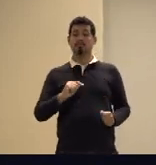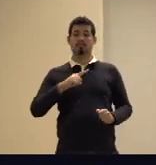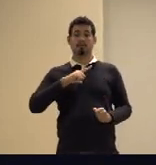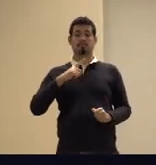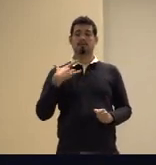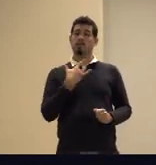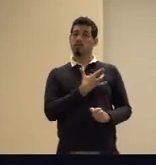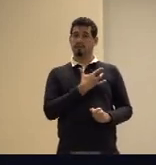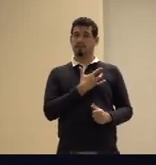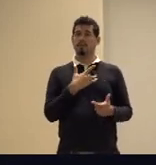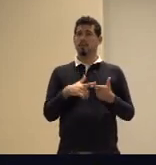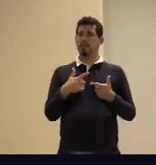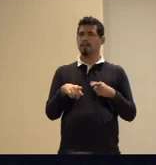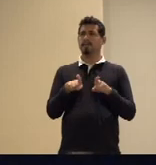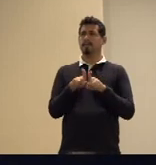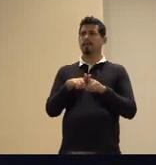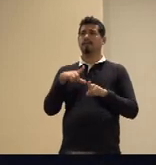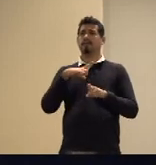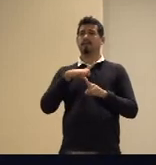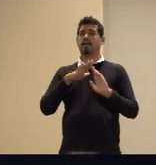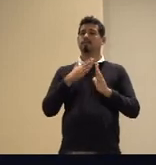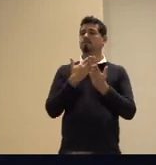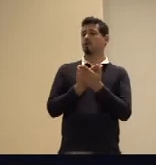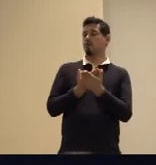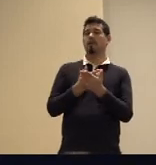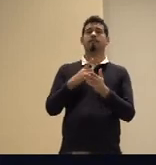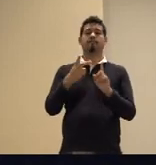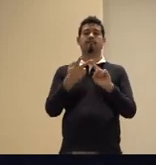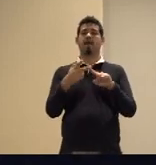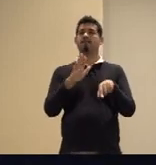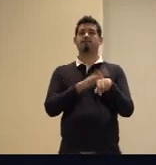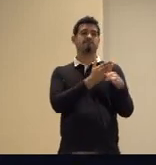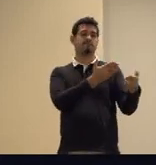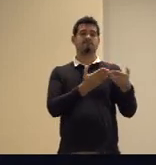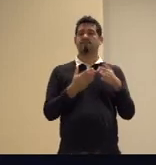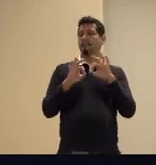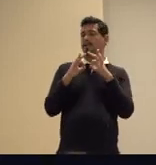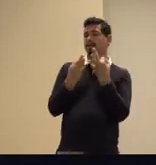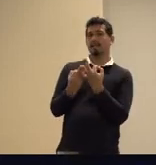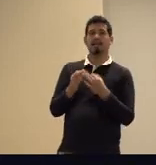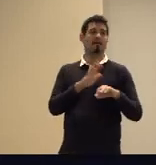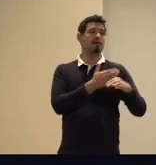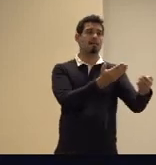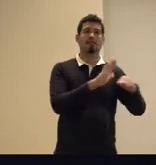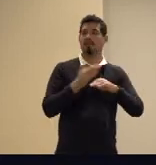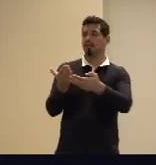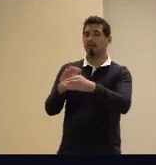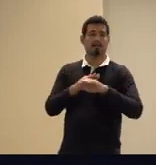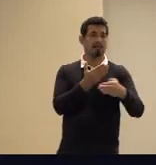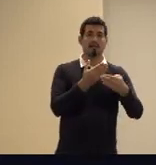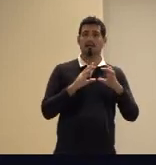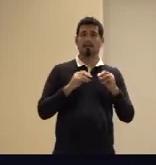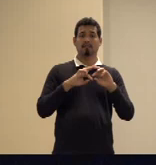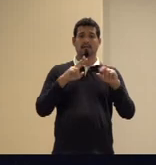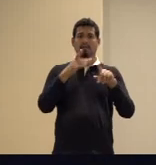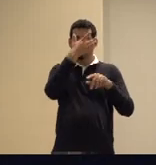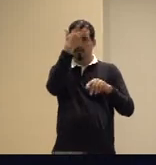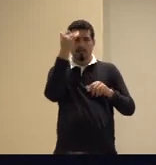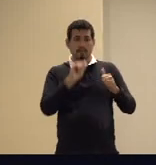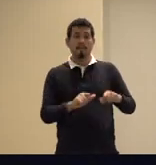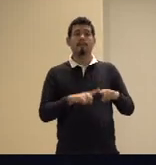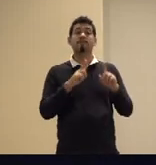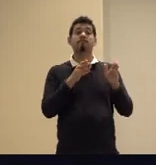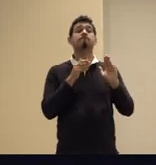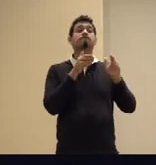saúde, com problema de saúde, vai chamar a escola, vai chamar a família, e é isso que a gente tem que ver na audiência